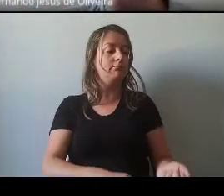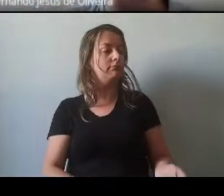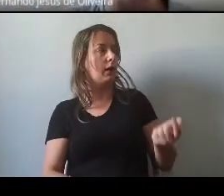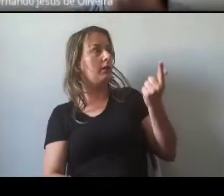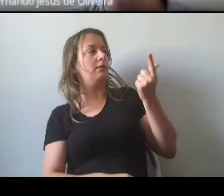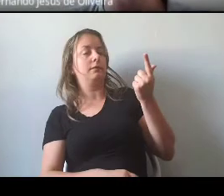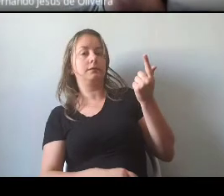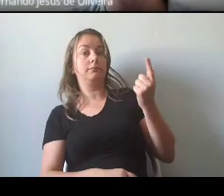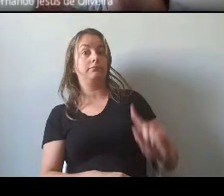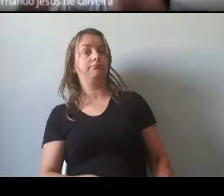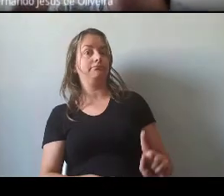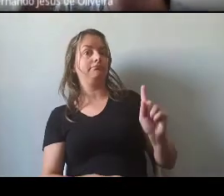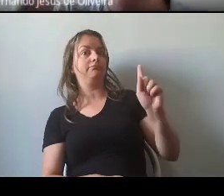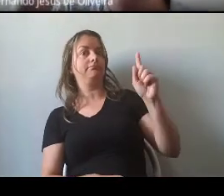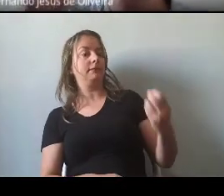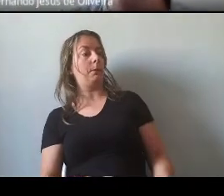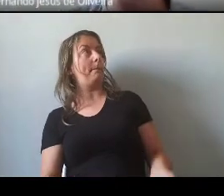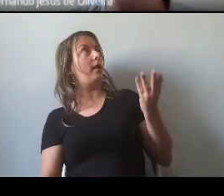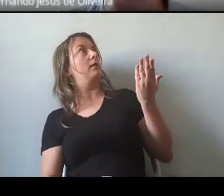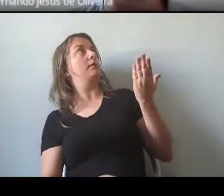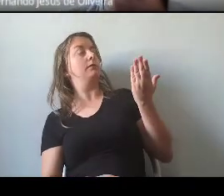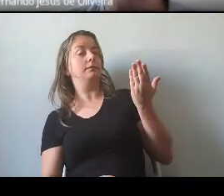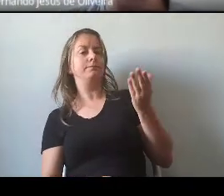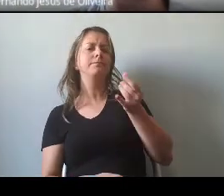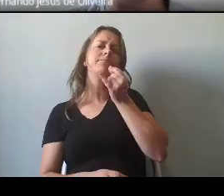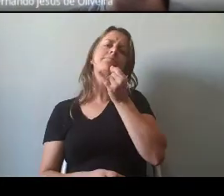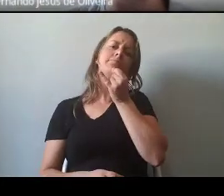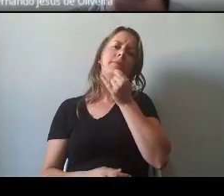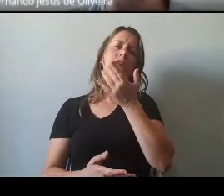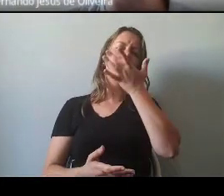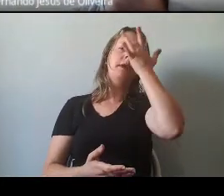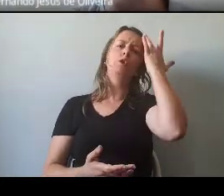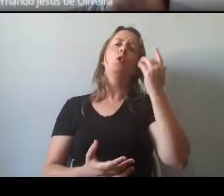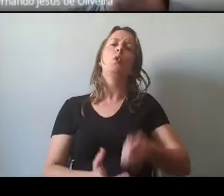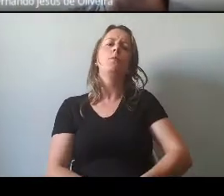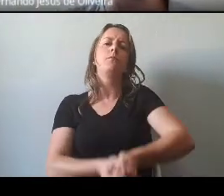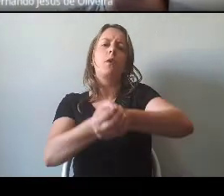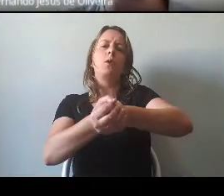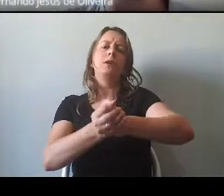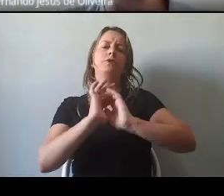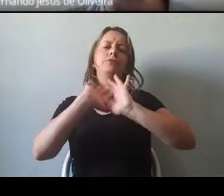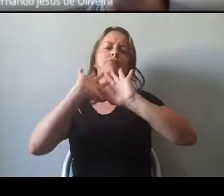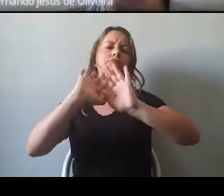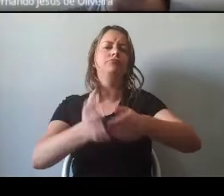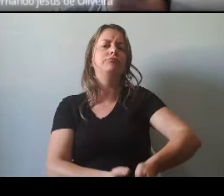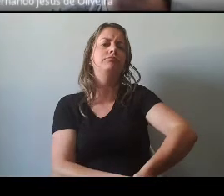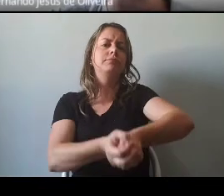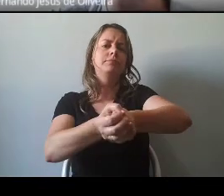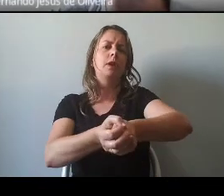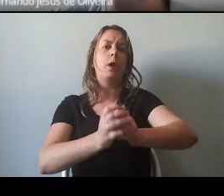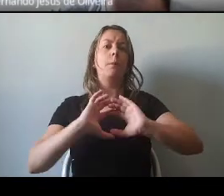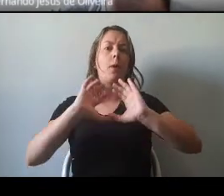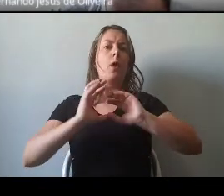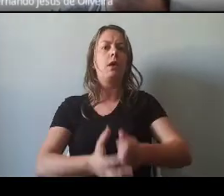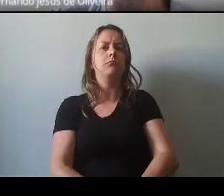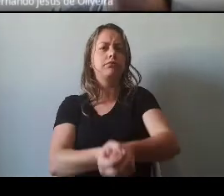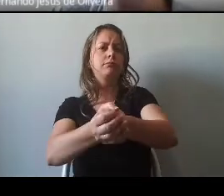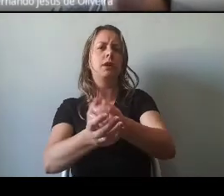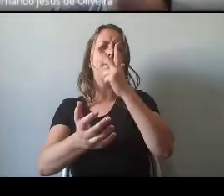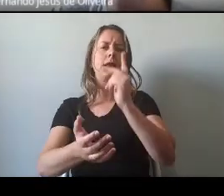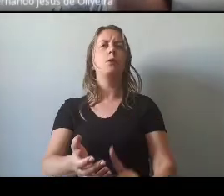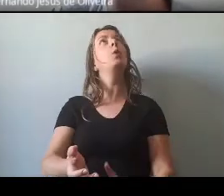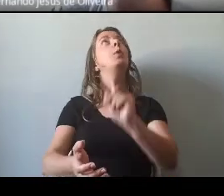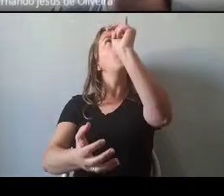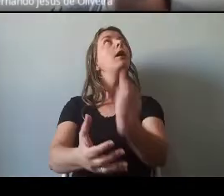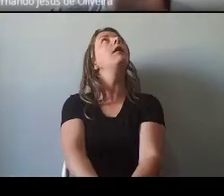mais normal, é jogar para cima. Tá? Então, igual quando um jogador de vôlei aí rebate uma bola, no